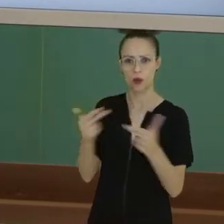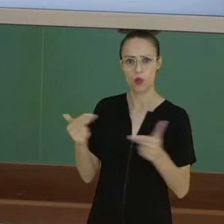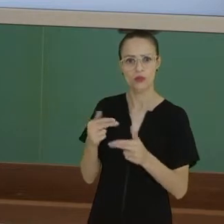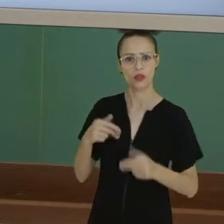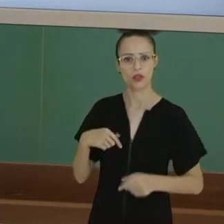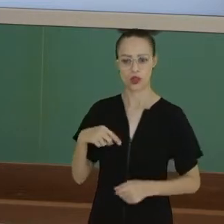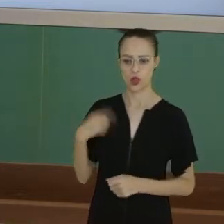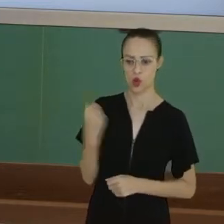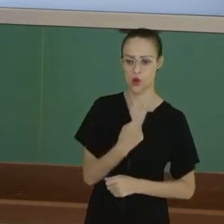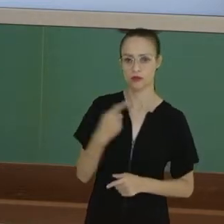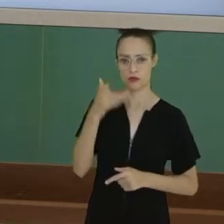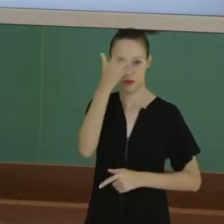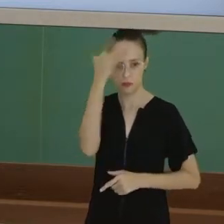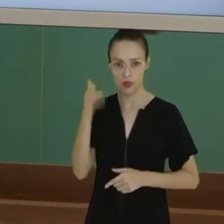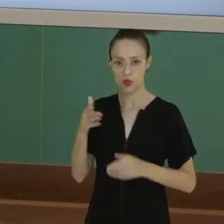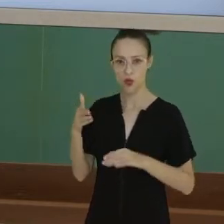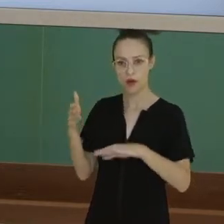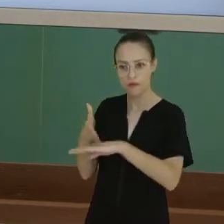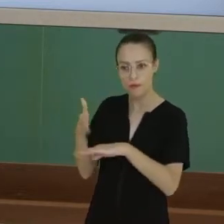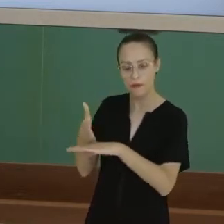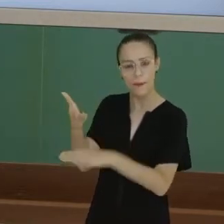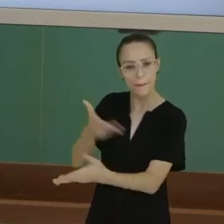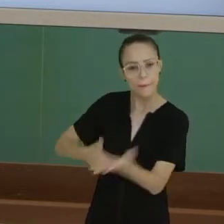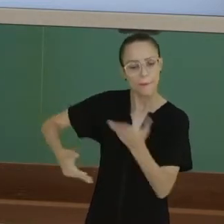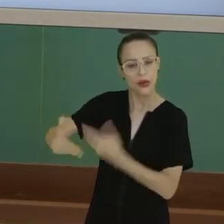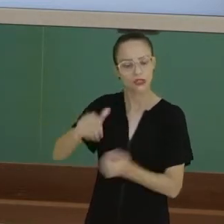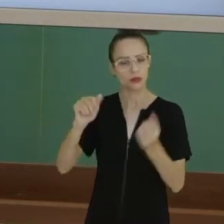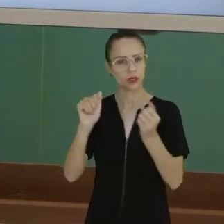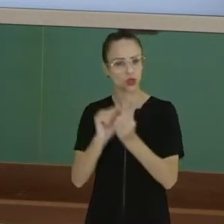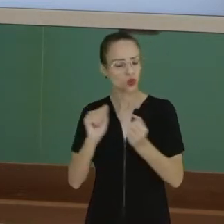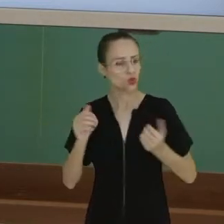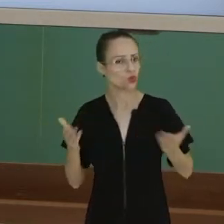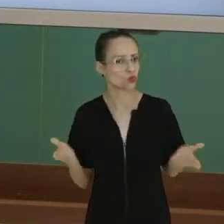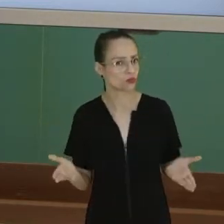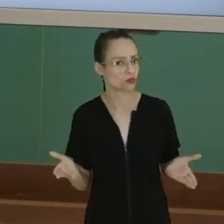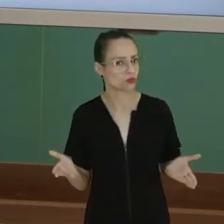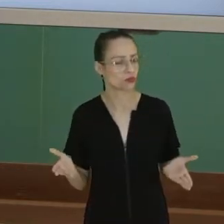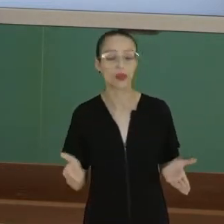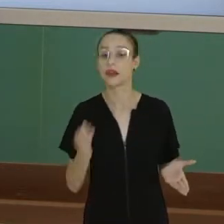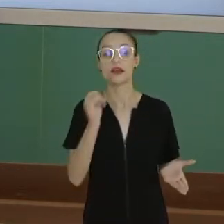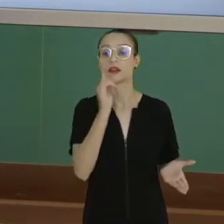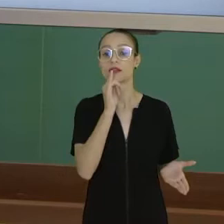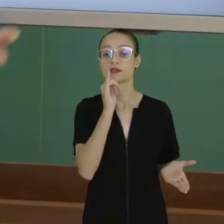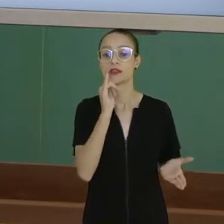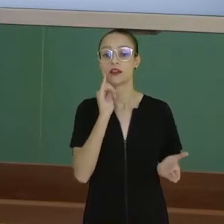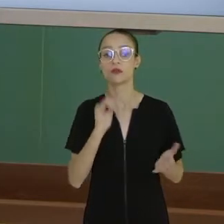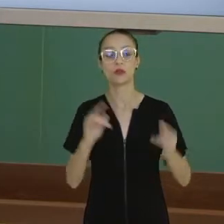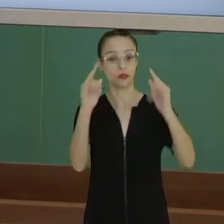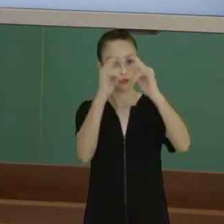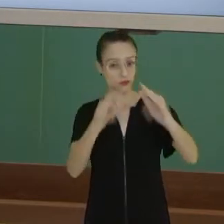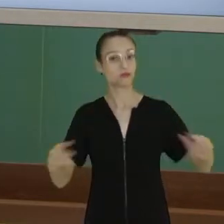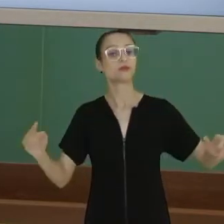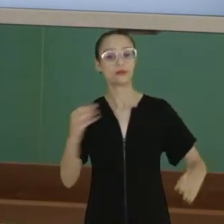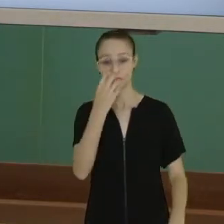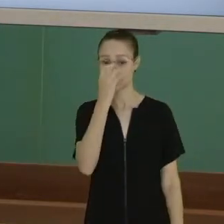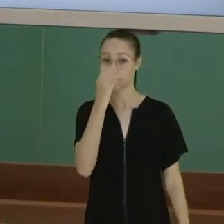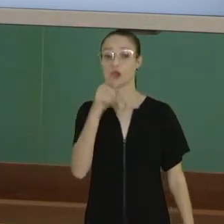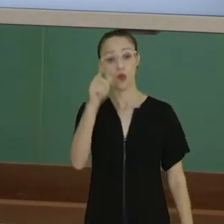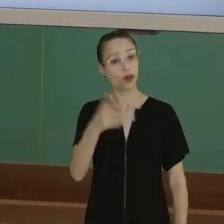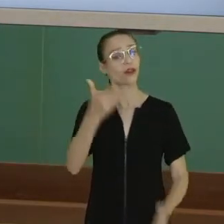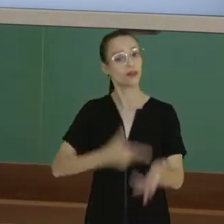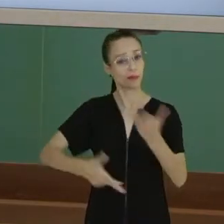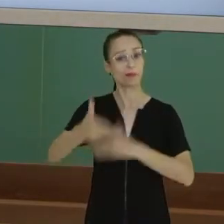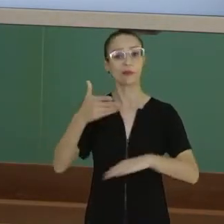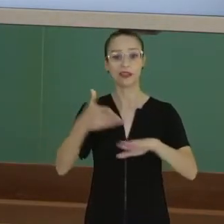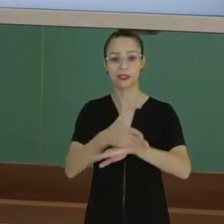você está ali e é chamado para participar dessa obra? Por exemplo, no circo a gente tem essa obra também participativa, né?